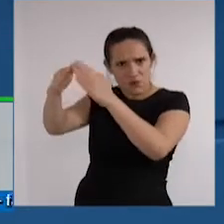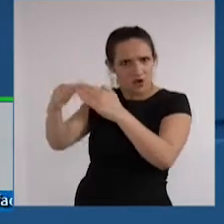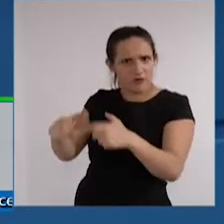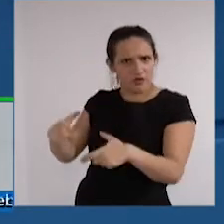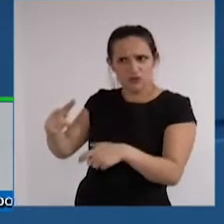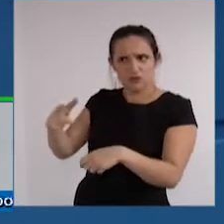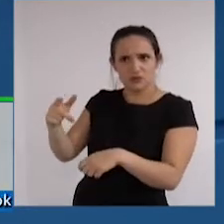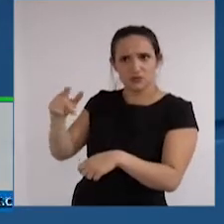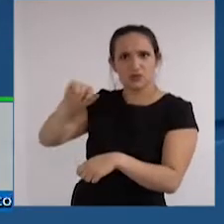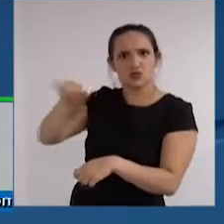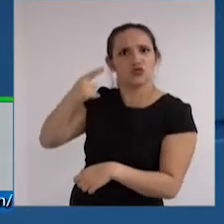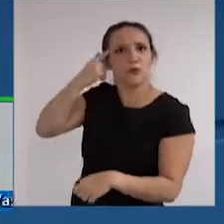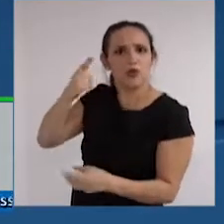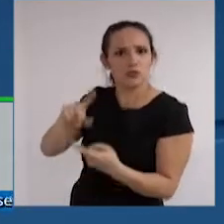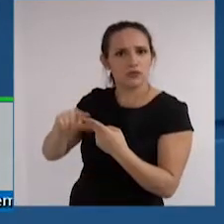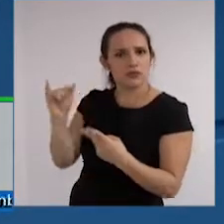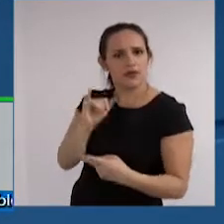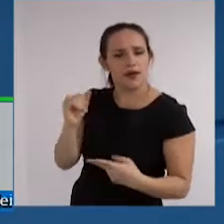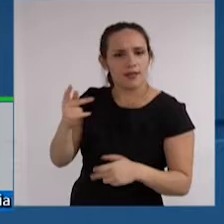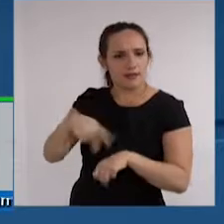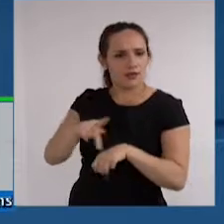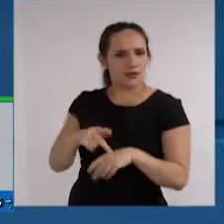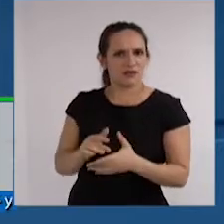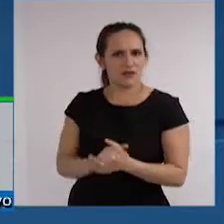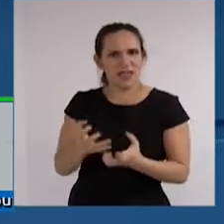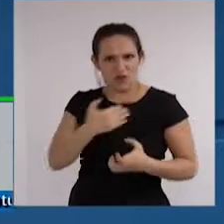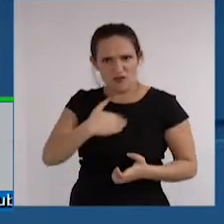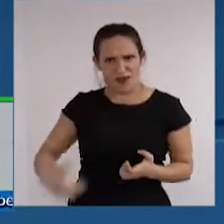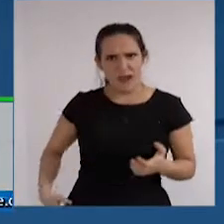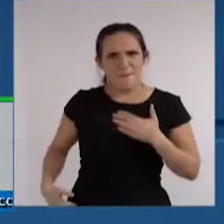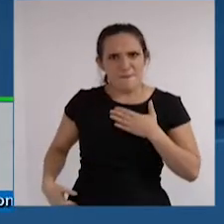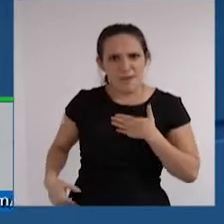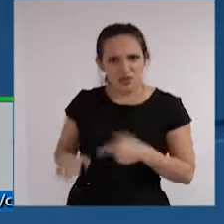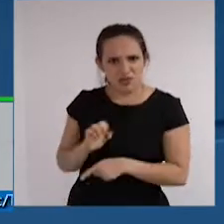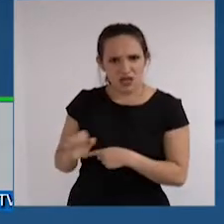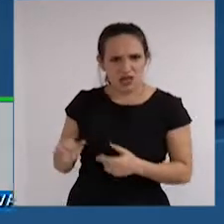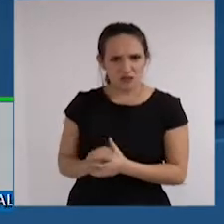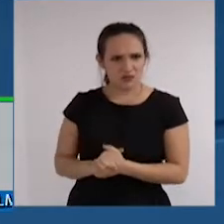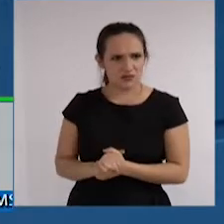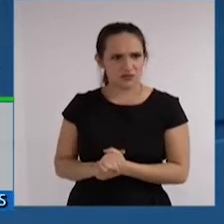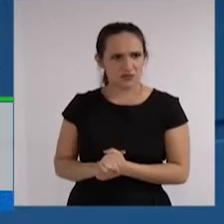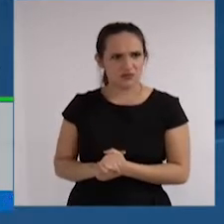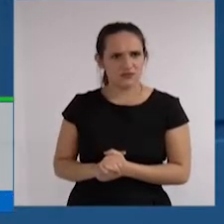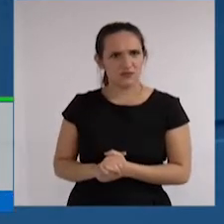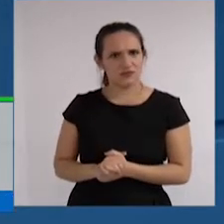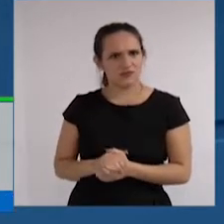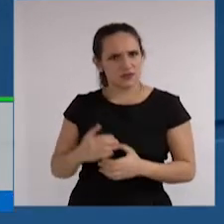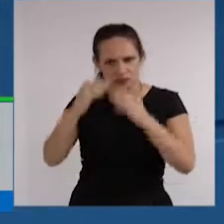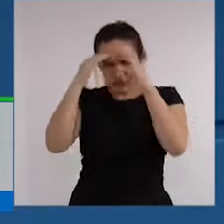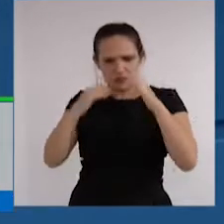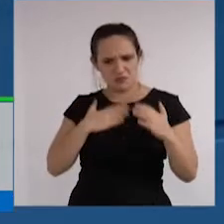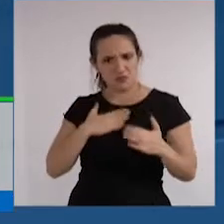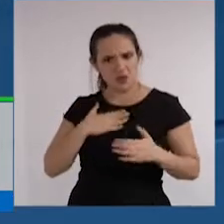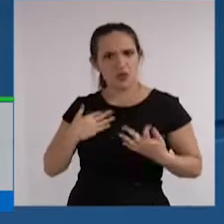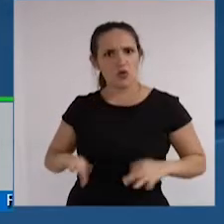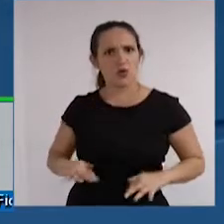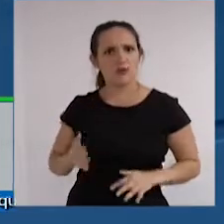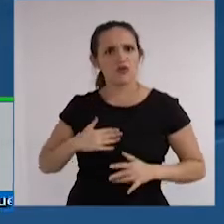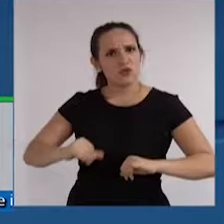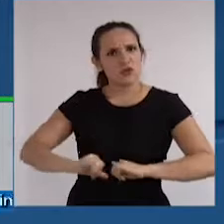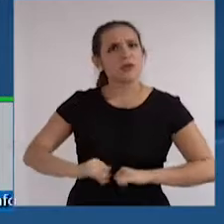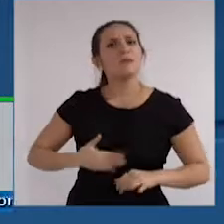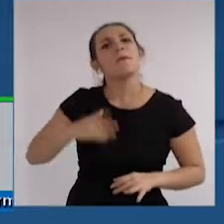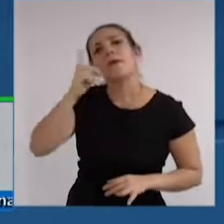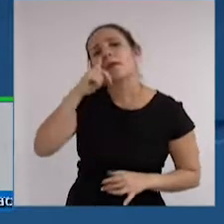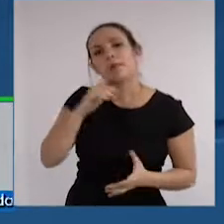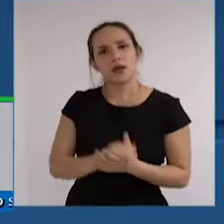morava? Essa pessoa quer ser governador do meu estado, desrespeitando a minha dor, desrespeitando a dor da minha mãe, que